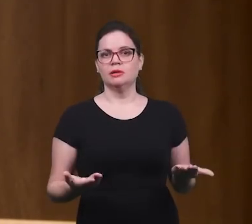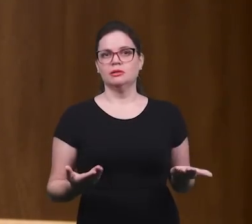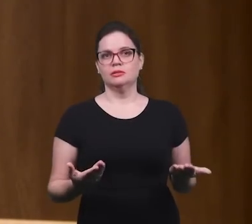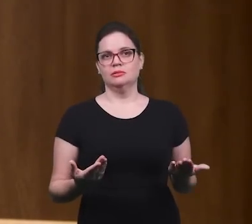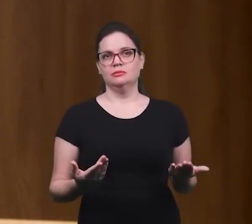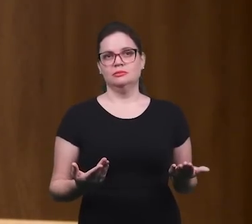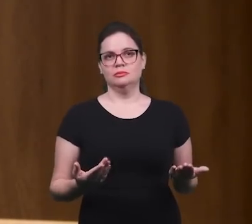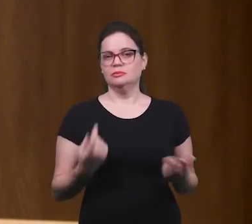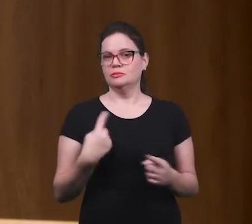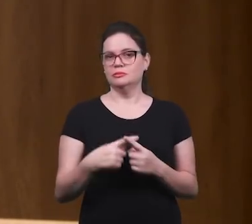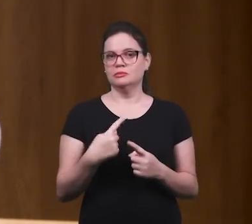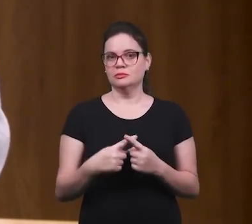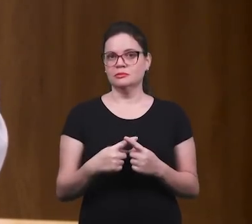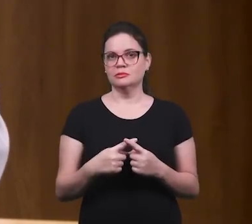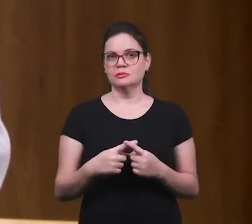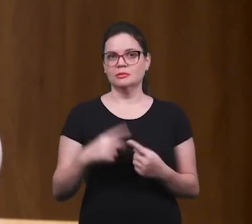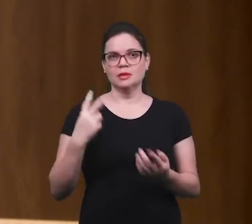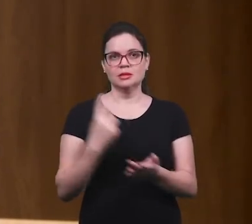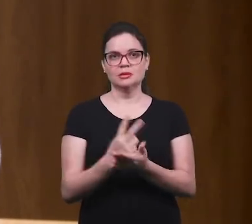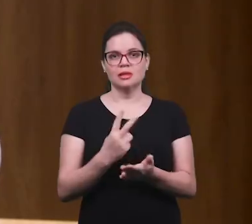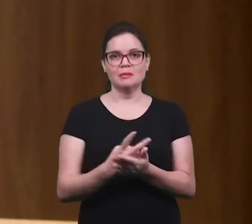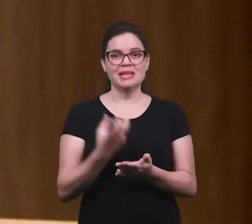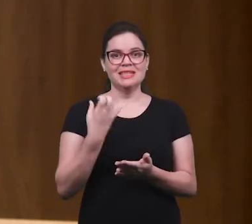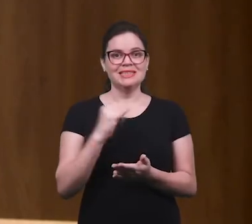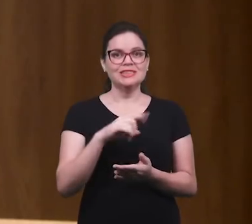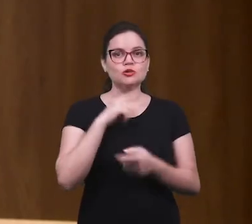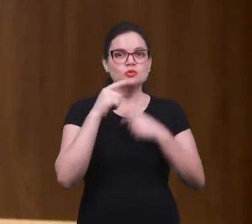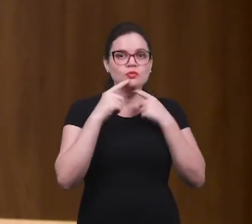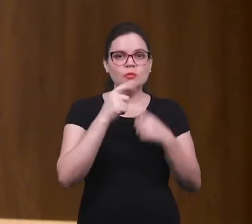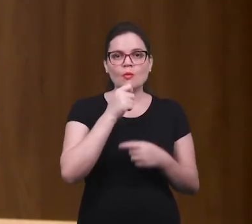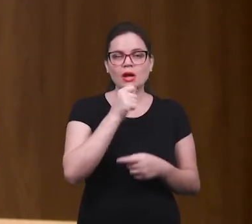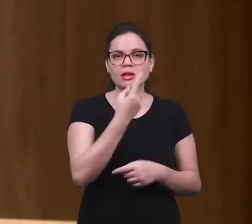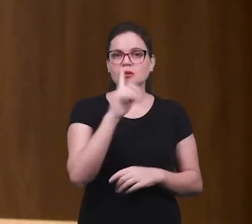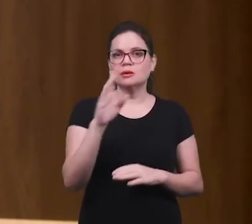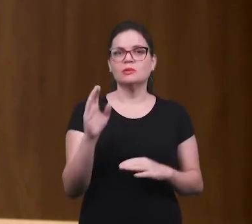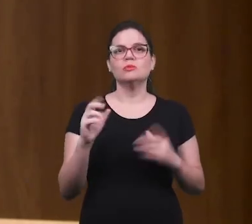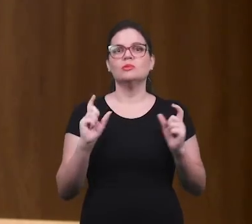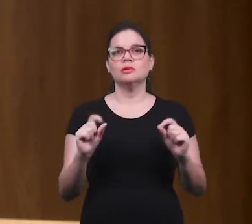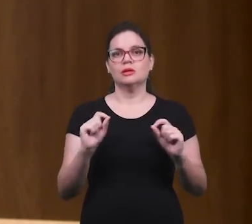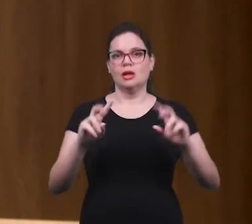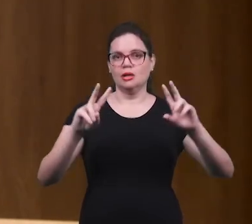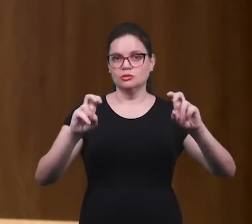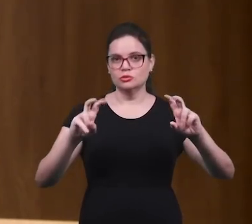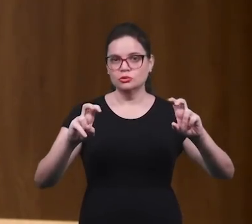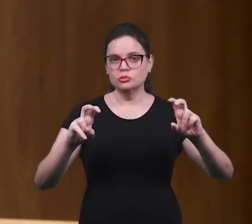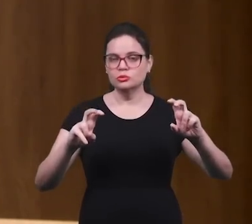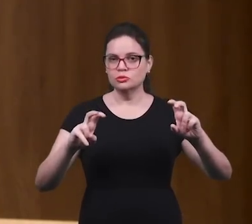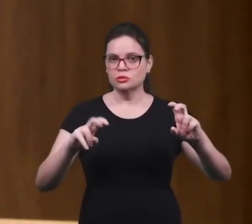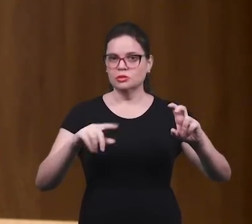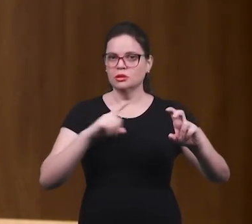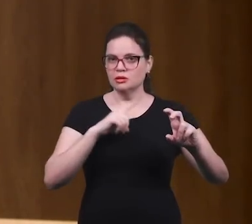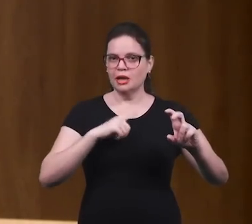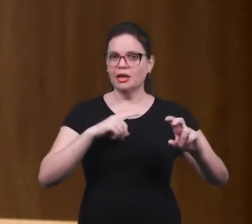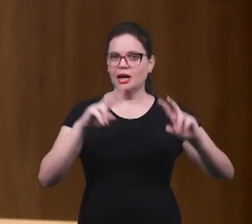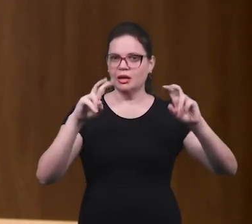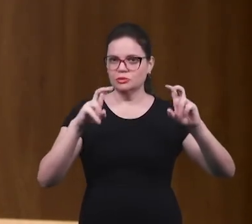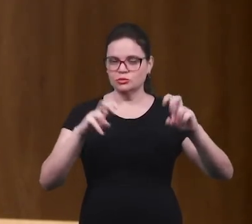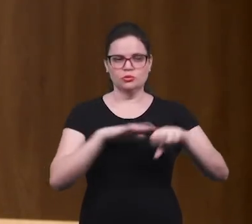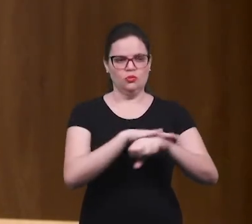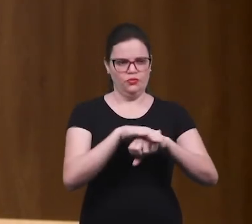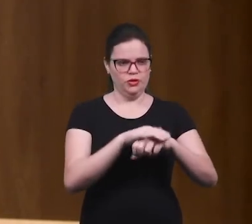Senhor. A gente fica com essa coisa, na verdade, é o Senhor. Você tem um assunto, aquele assunto vai ser